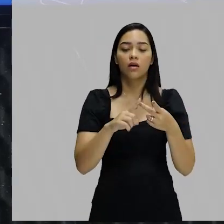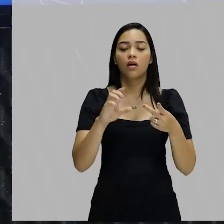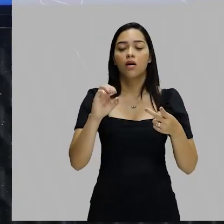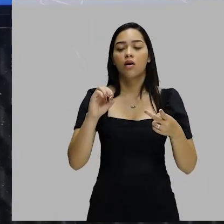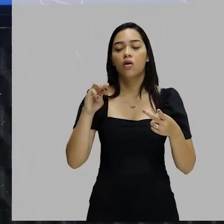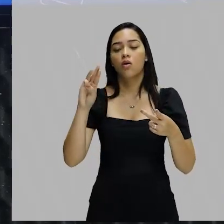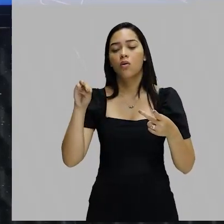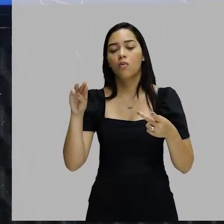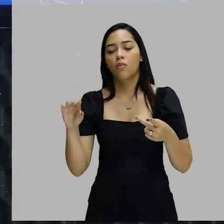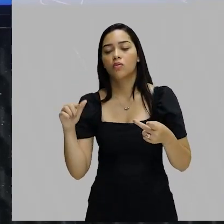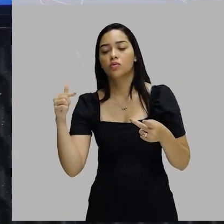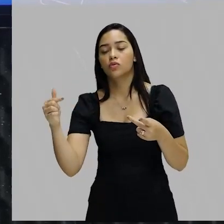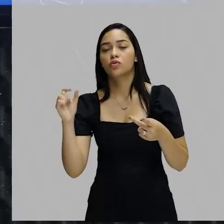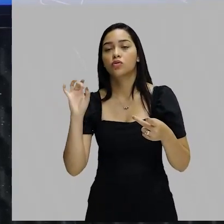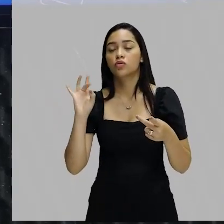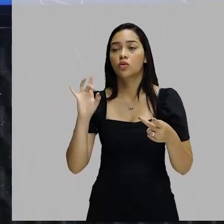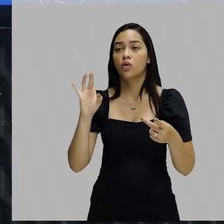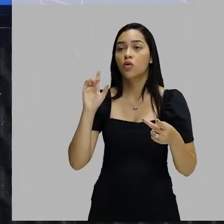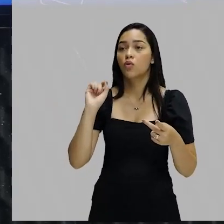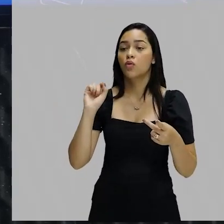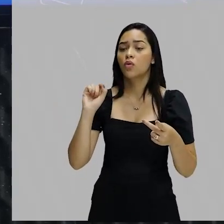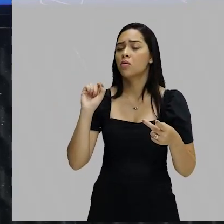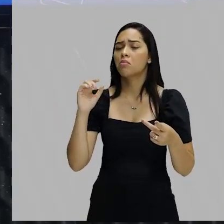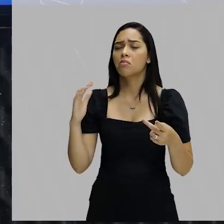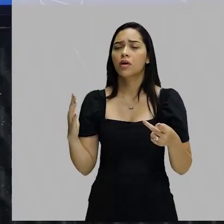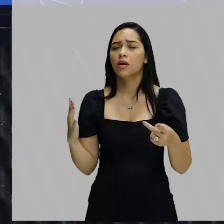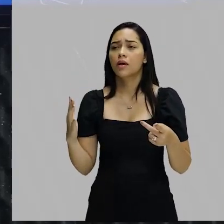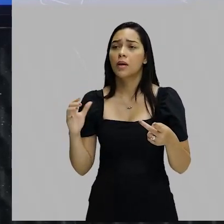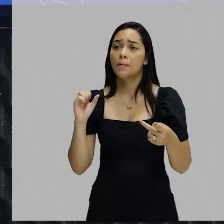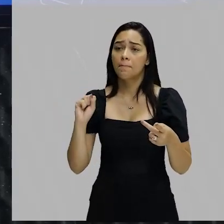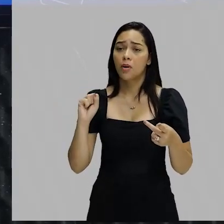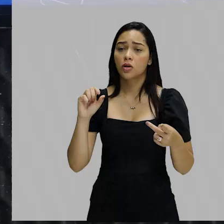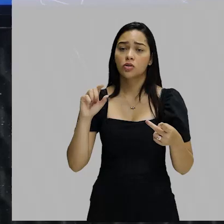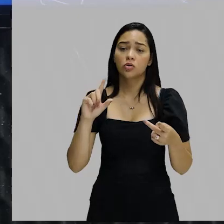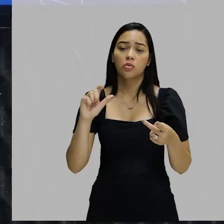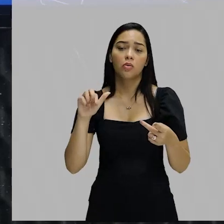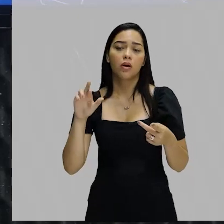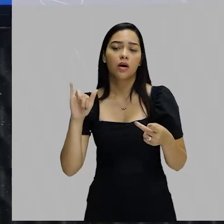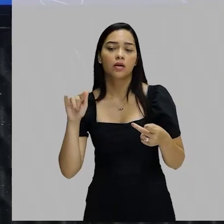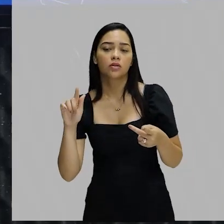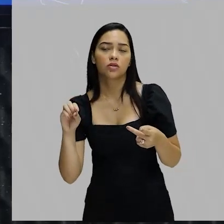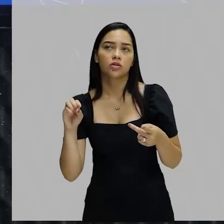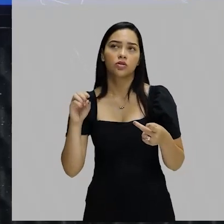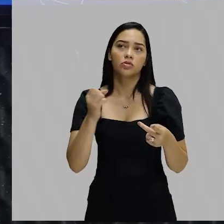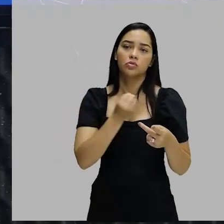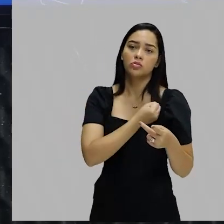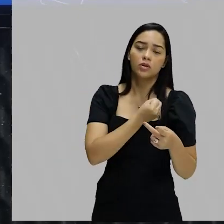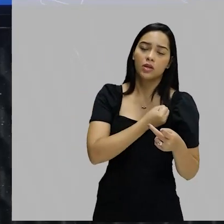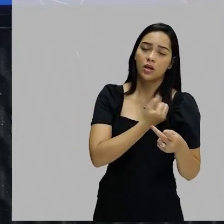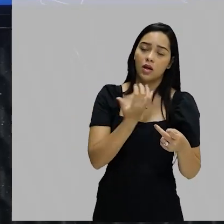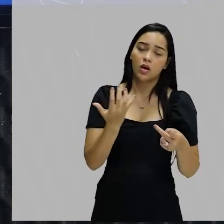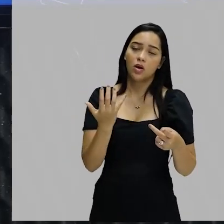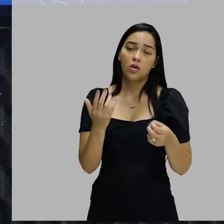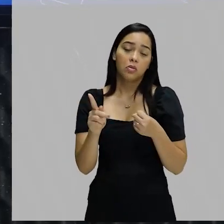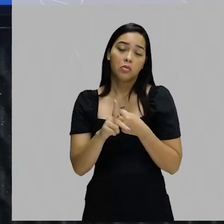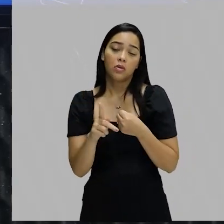vai mudar apenas o determinante. O que é o determinante? Pode ser um artigo, pode ser um numeral, pode ser um pronome, é o que